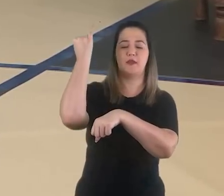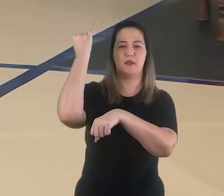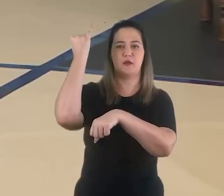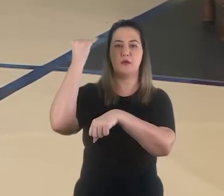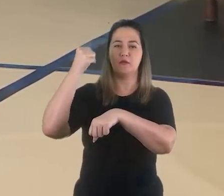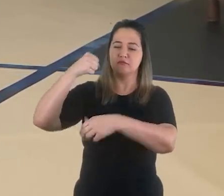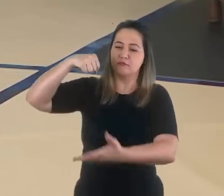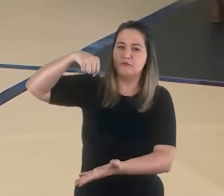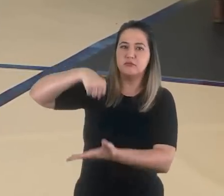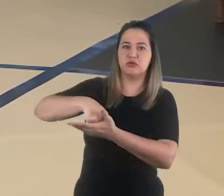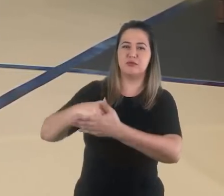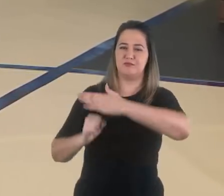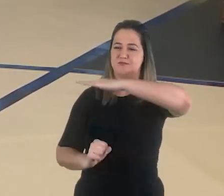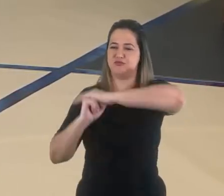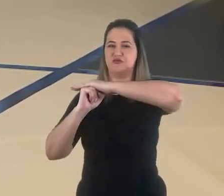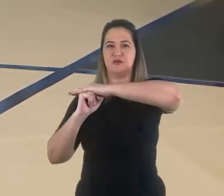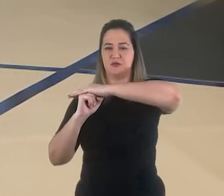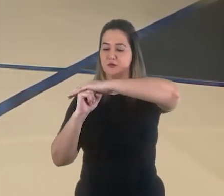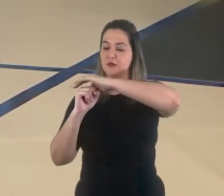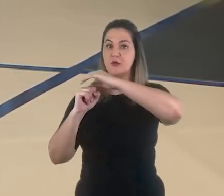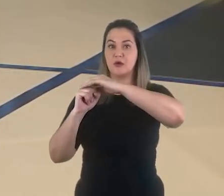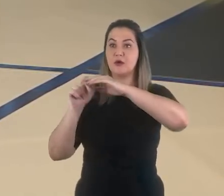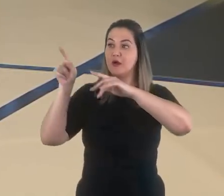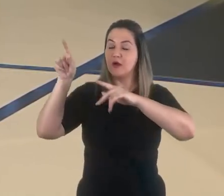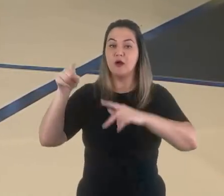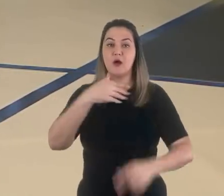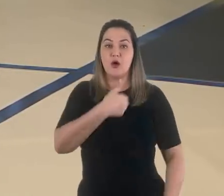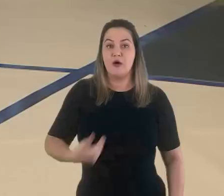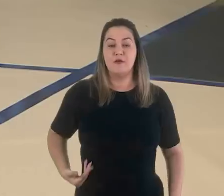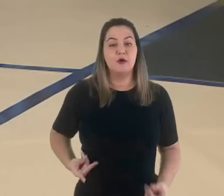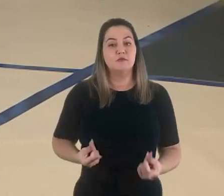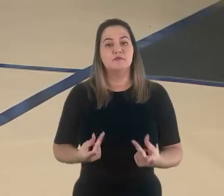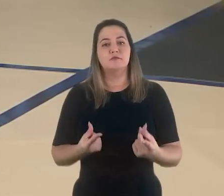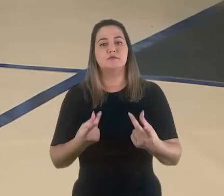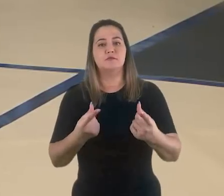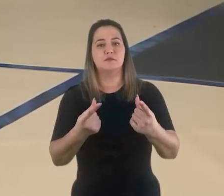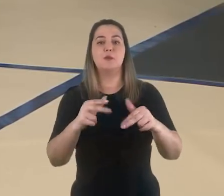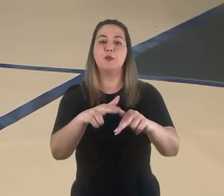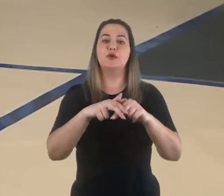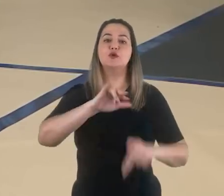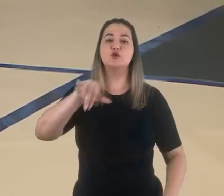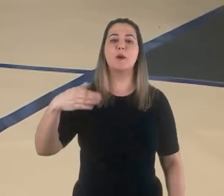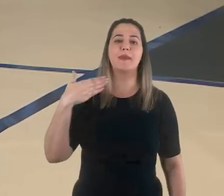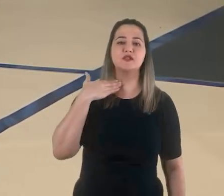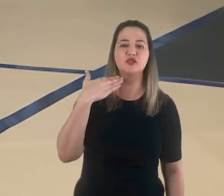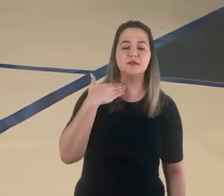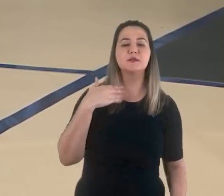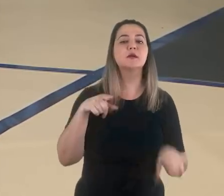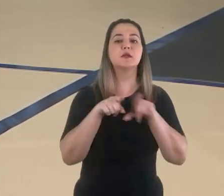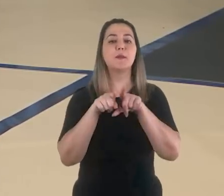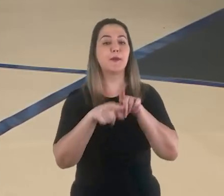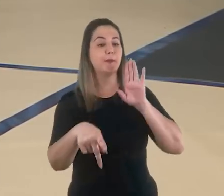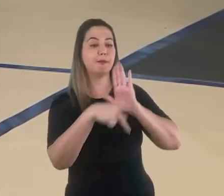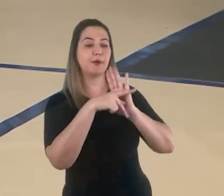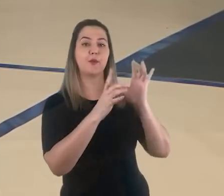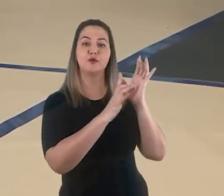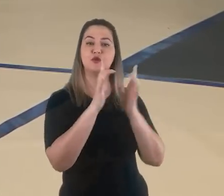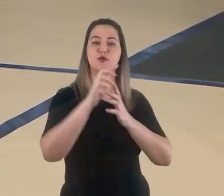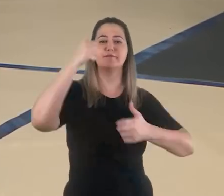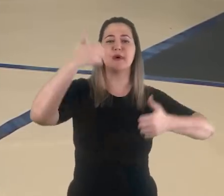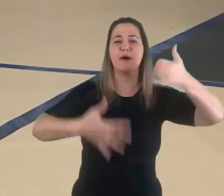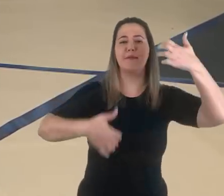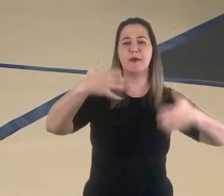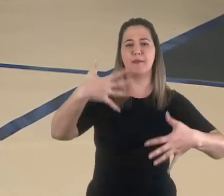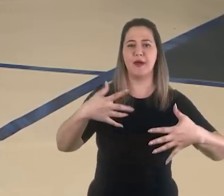reino vindouro. E, aliás, esse reino foi anunciado por João Batista e pelo próprio Jesus de Nazaré nos Evangelhos. Quer